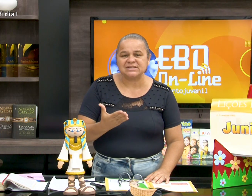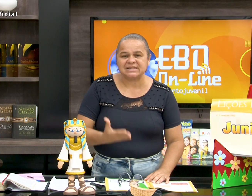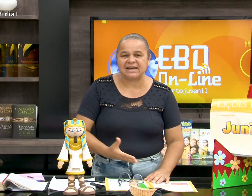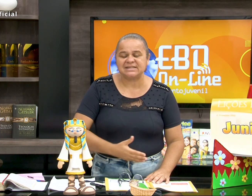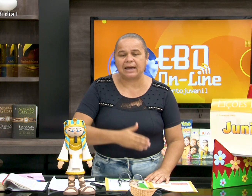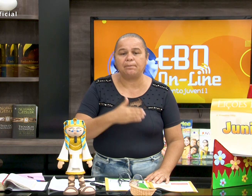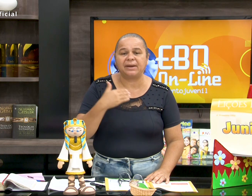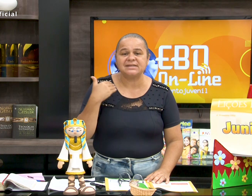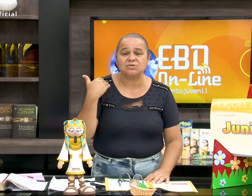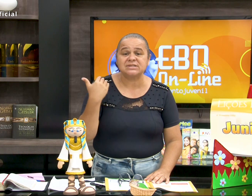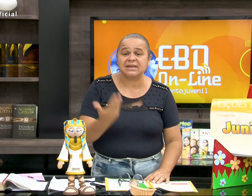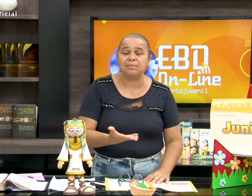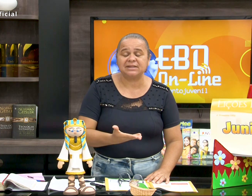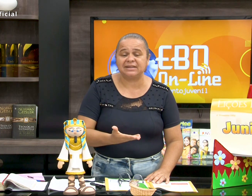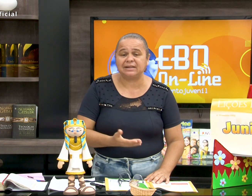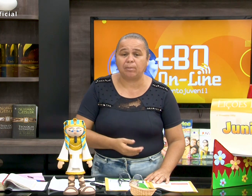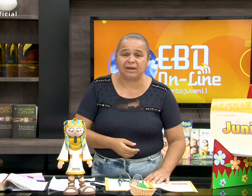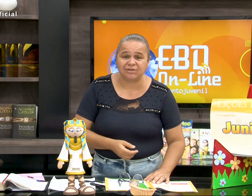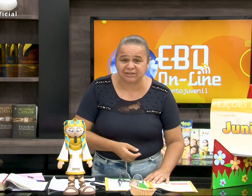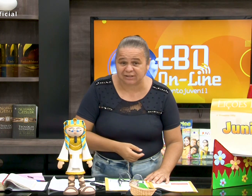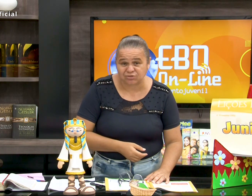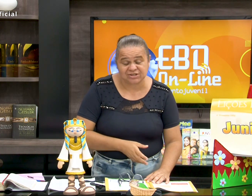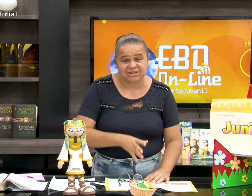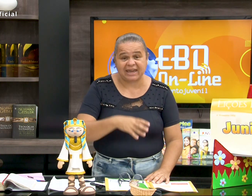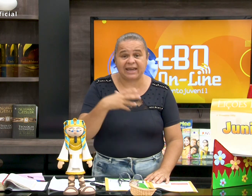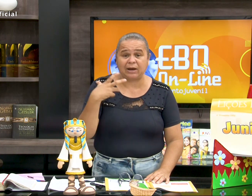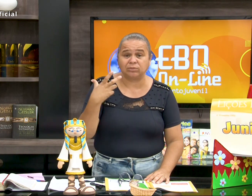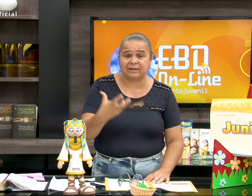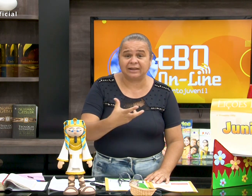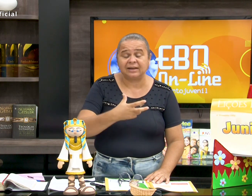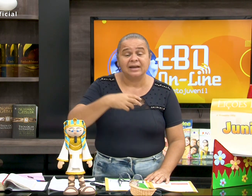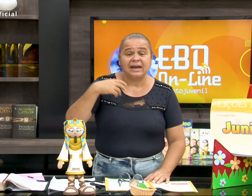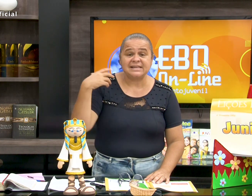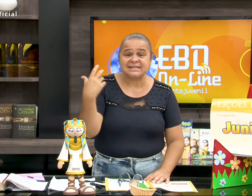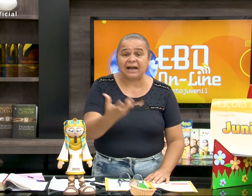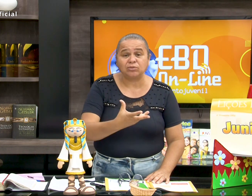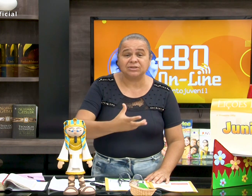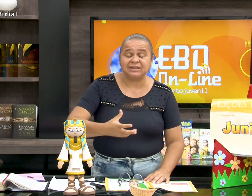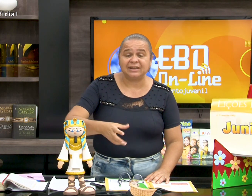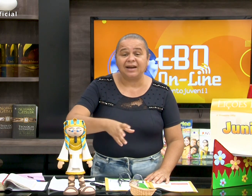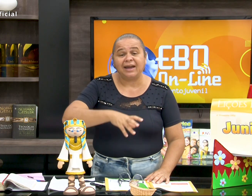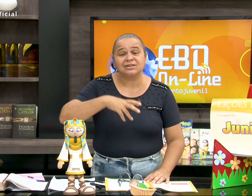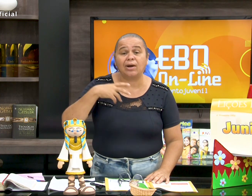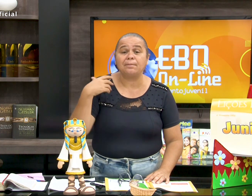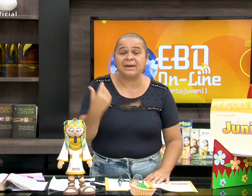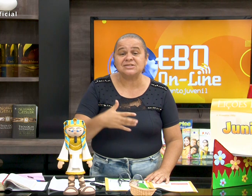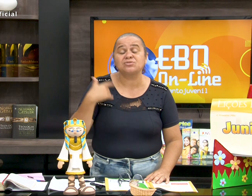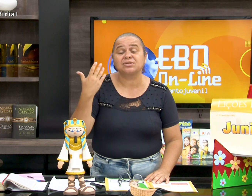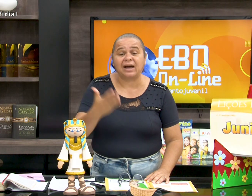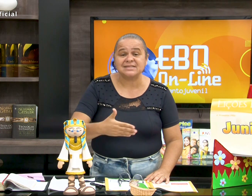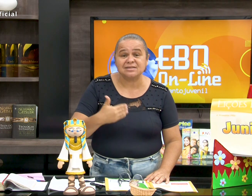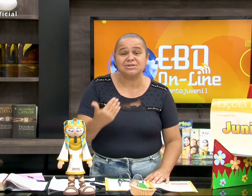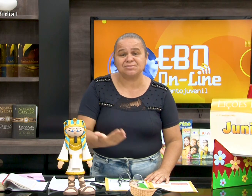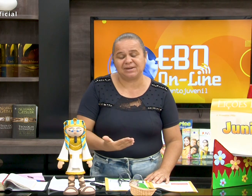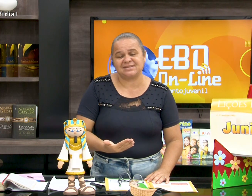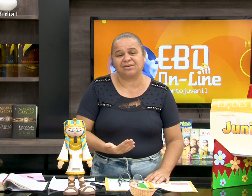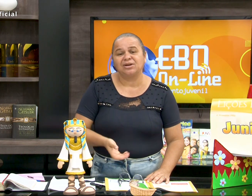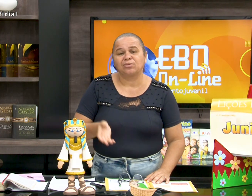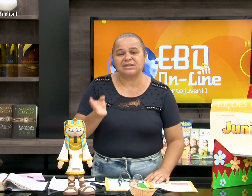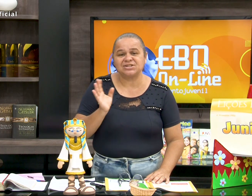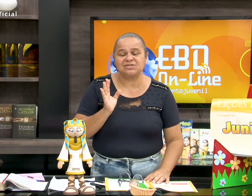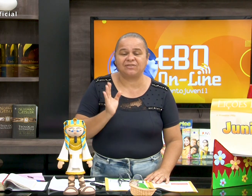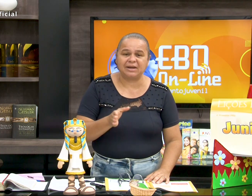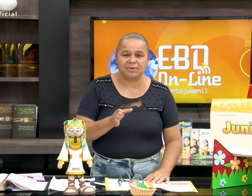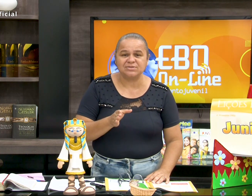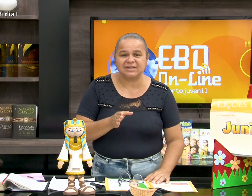vida de vocês, é bênção sem medida. A palavra de Deus diz que é recautada, é sacudida. Então é bênção acima de bênção.